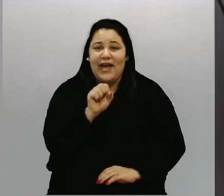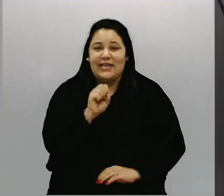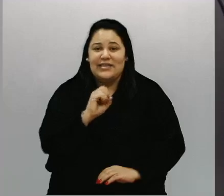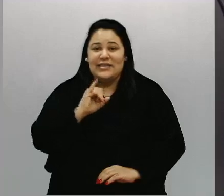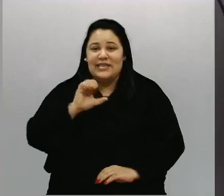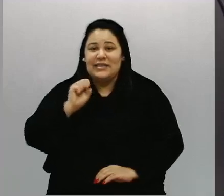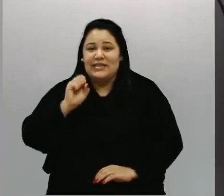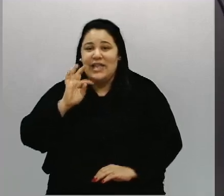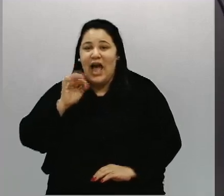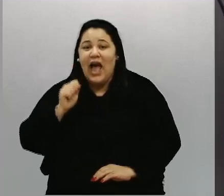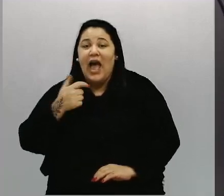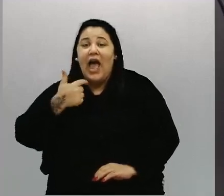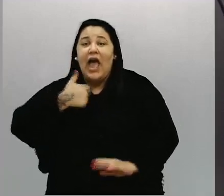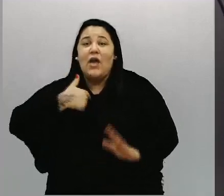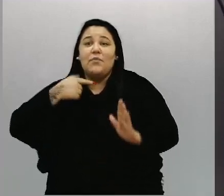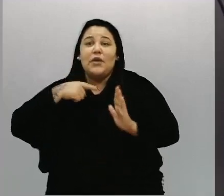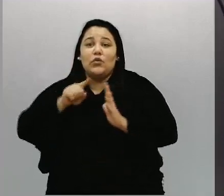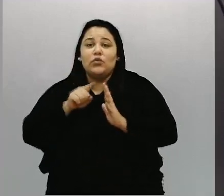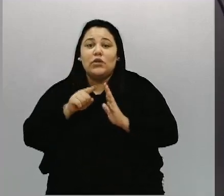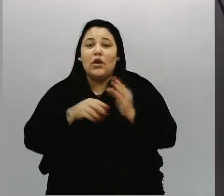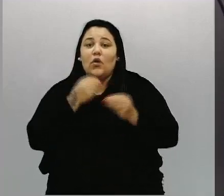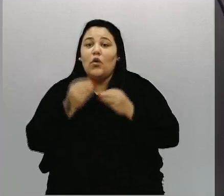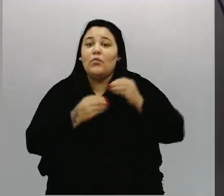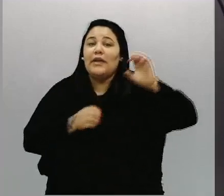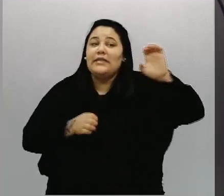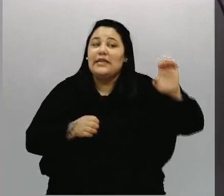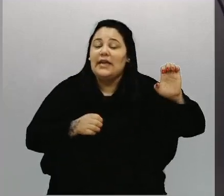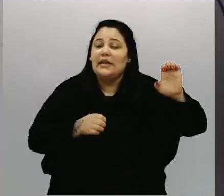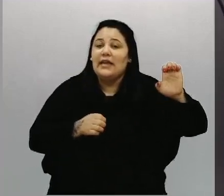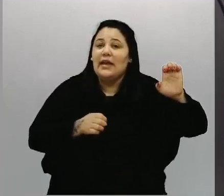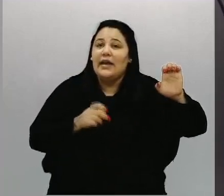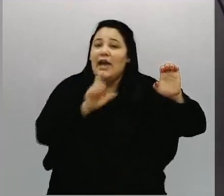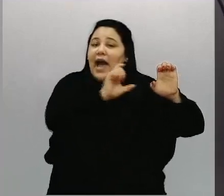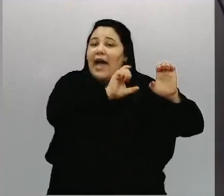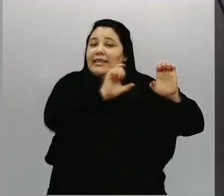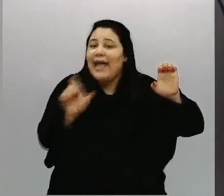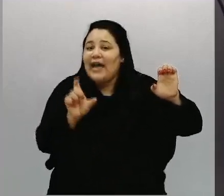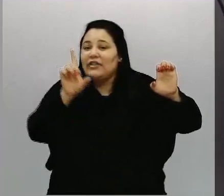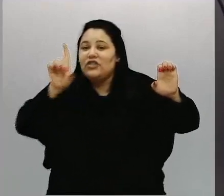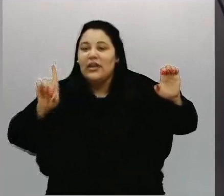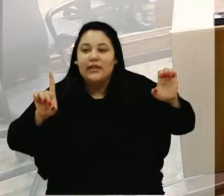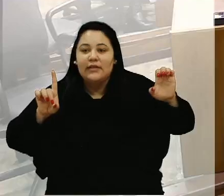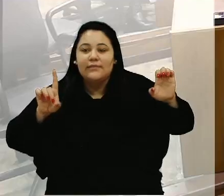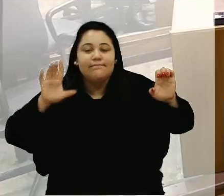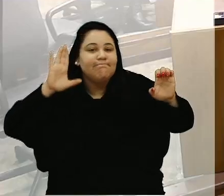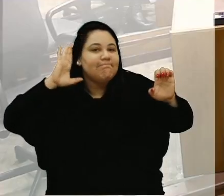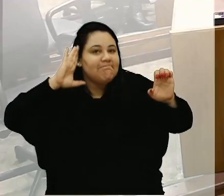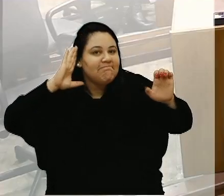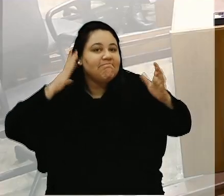senhor, como é que a esquerda chama a direita? Exatamente disso. Obrigado.